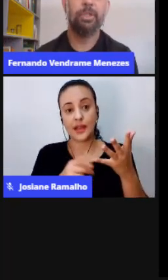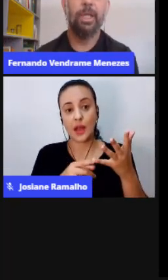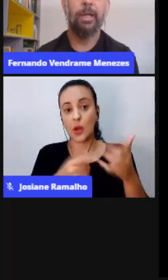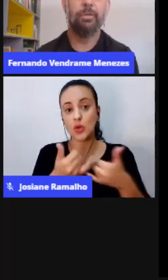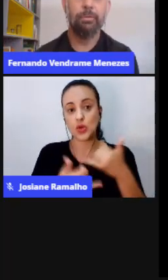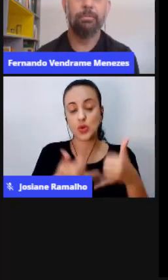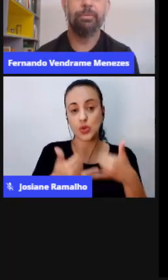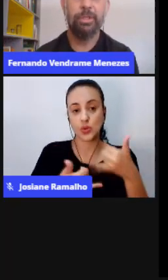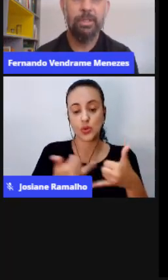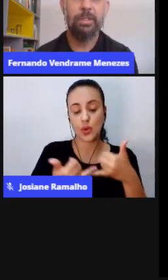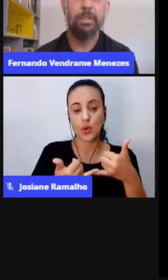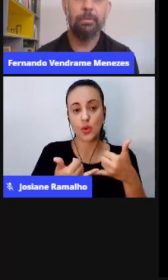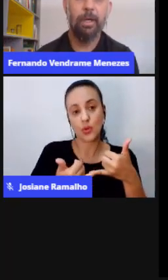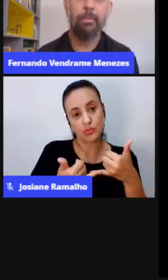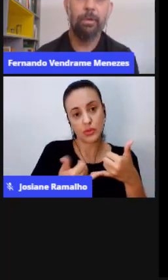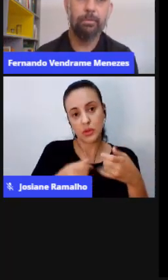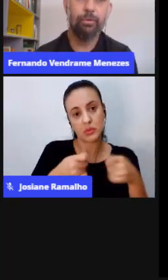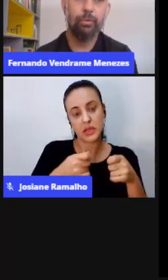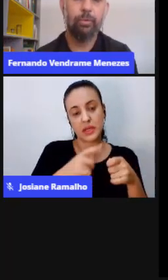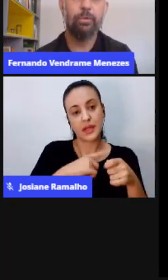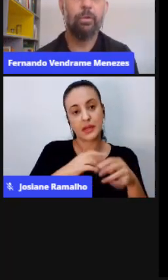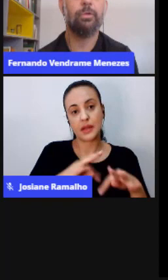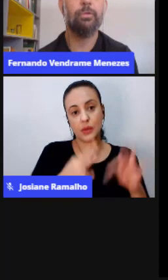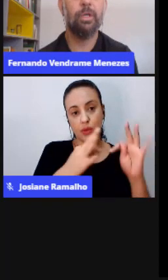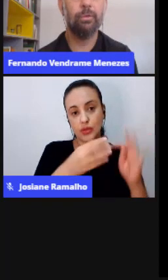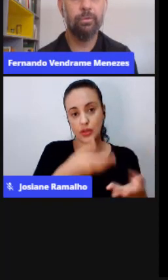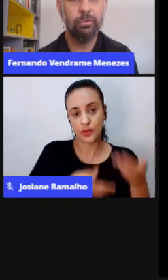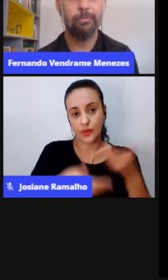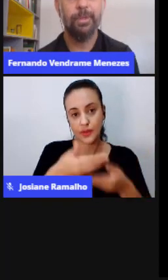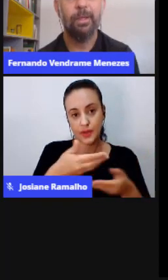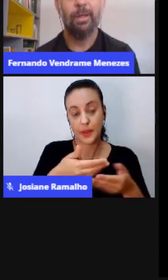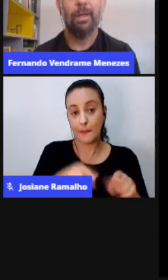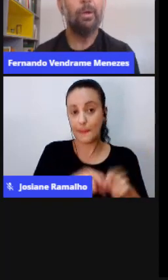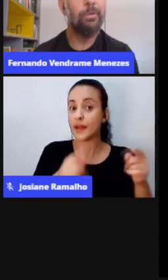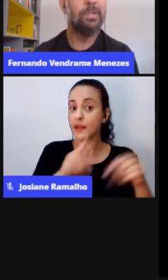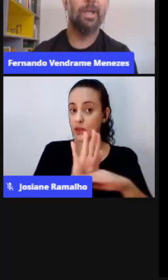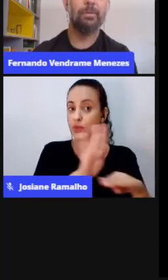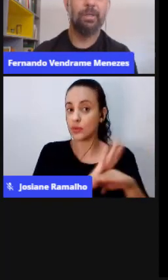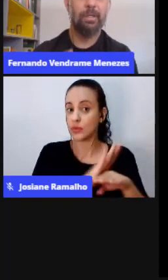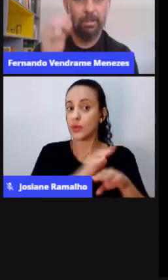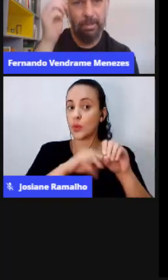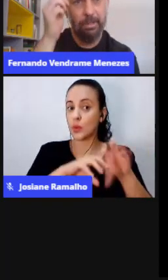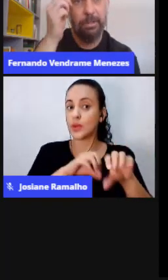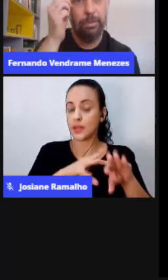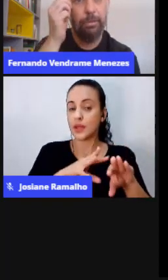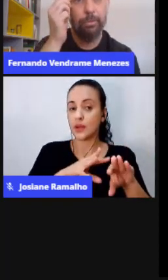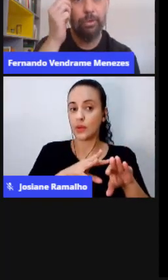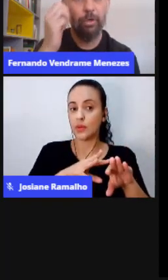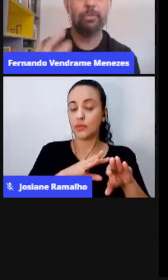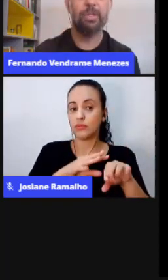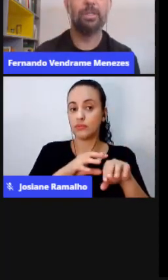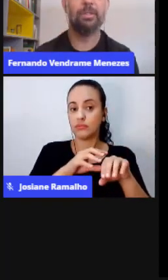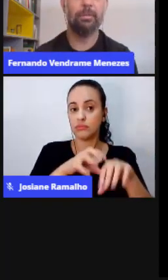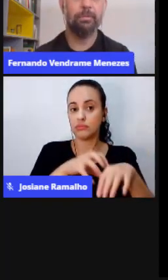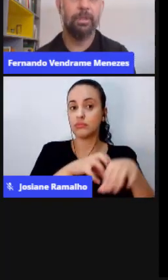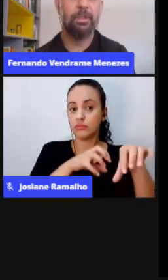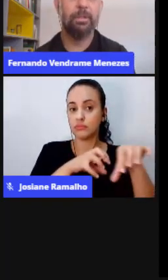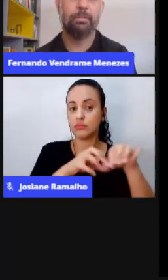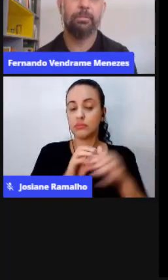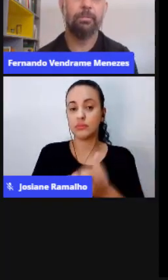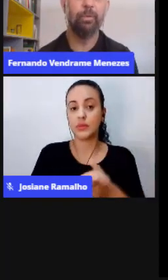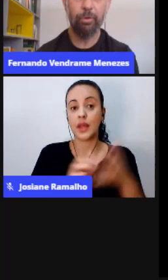processo didático de ensino remoto junto aos nossos alunos. Eu considero que esses 2 últimos tópicos eles